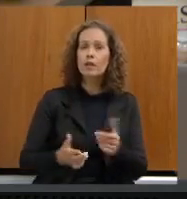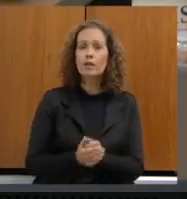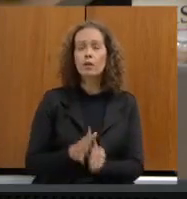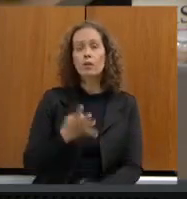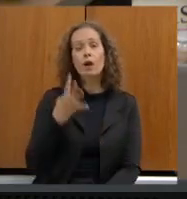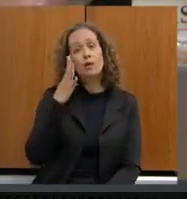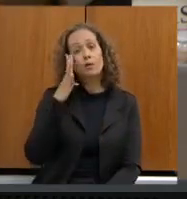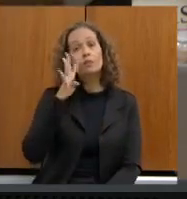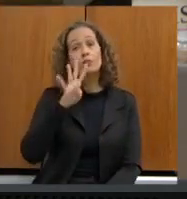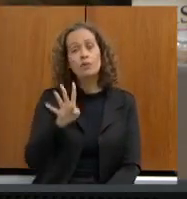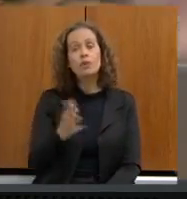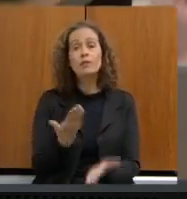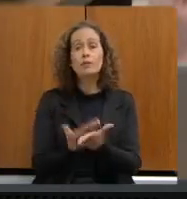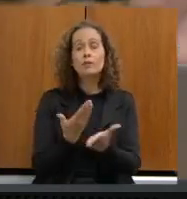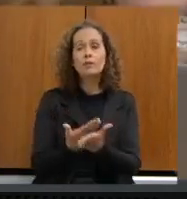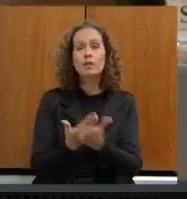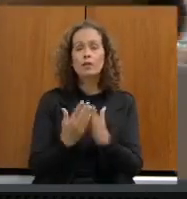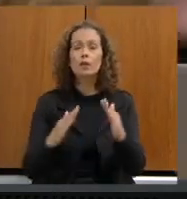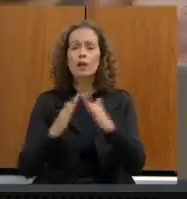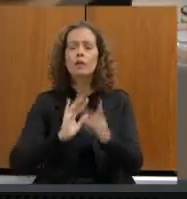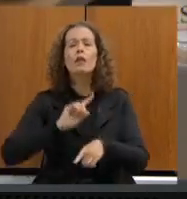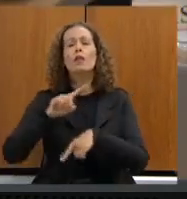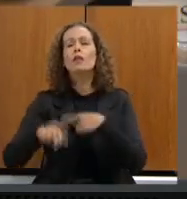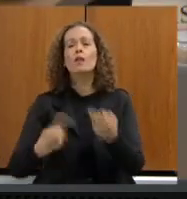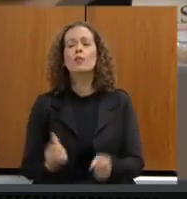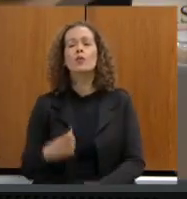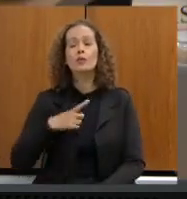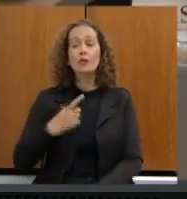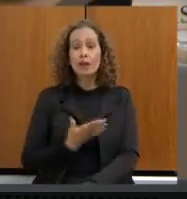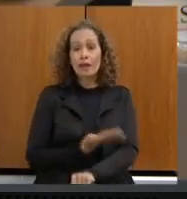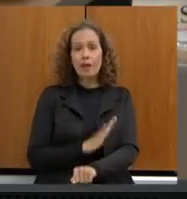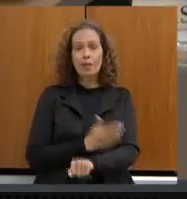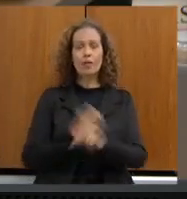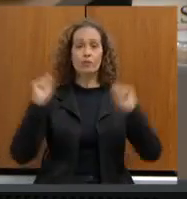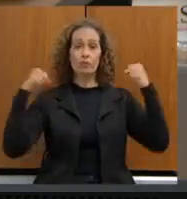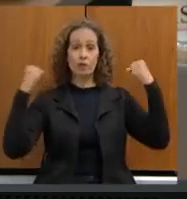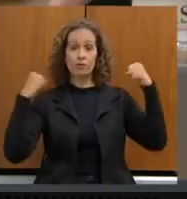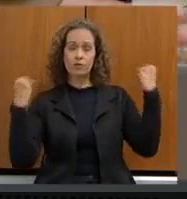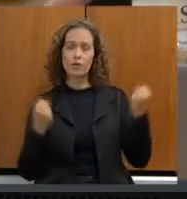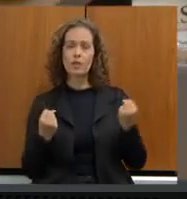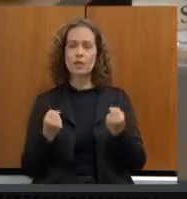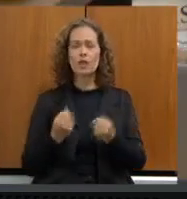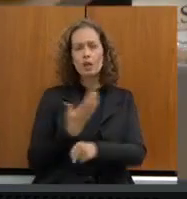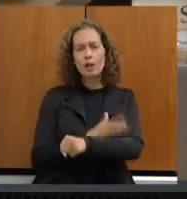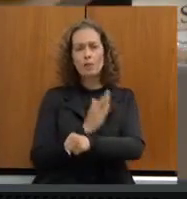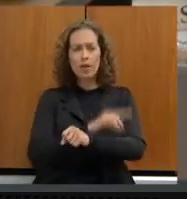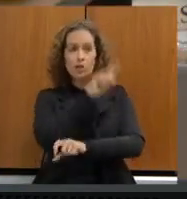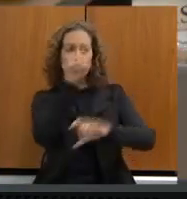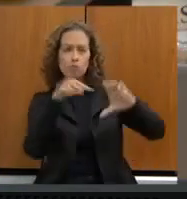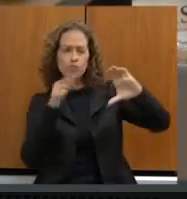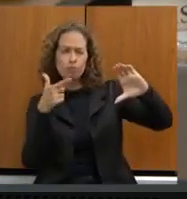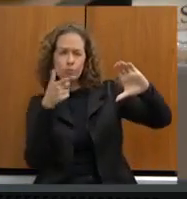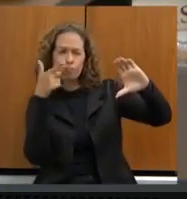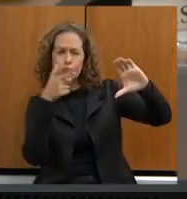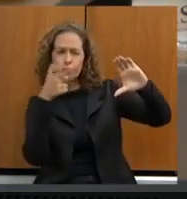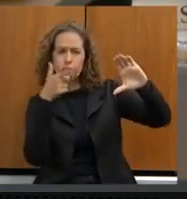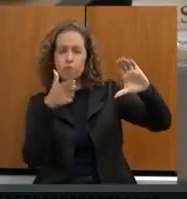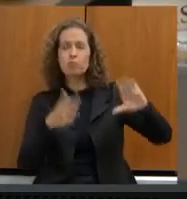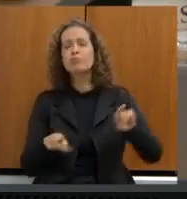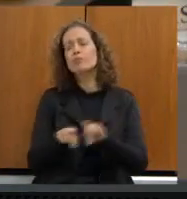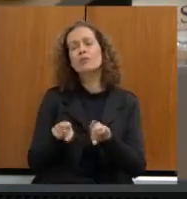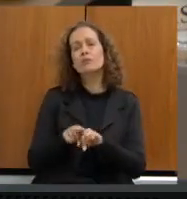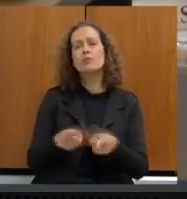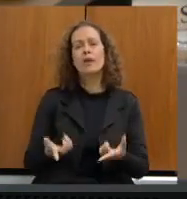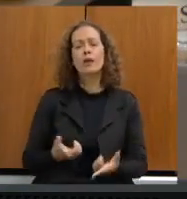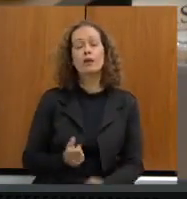dia ele vai lá e passa para fazer a prática do tiro e fazer atividade física é importante para todos nossos então nós tivemos aí mais de 30 mil